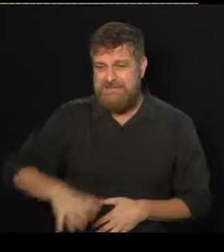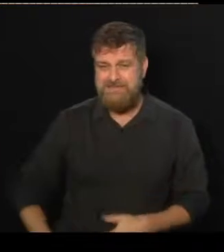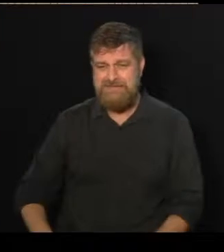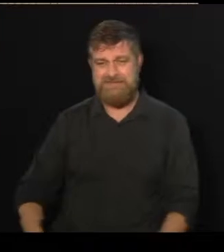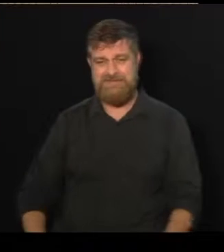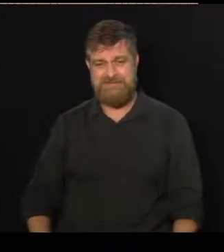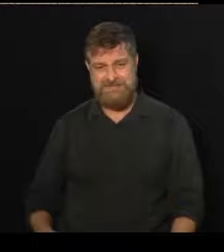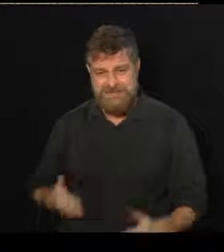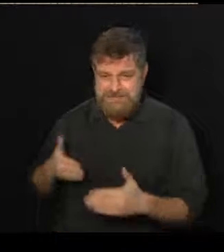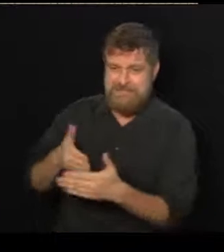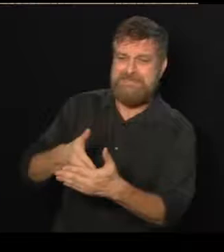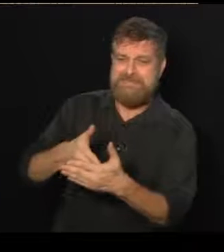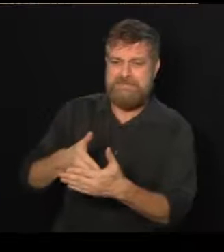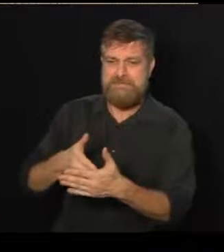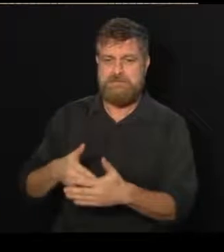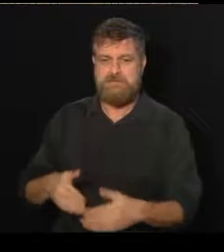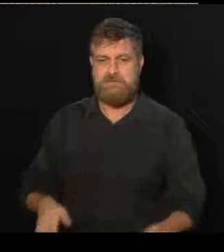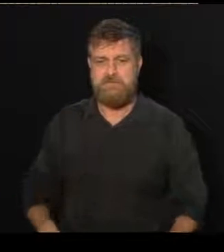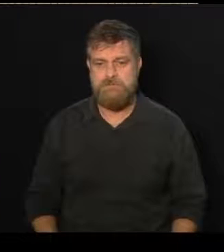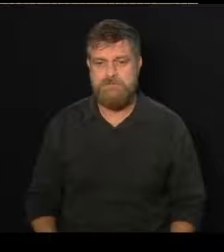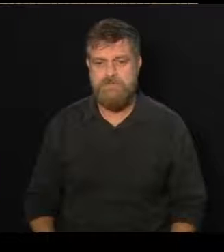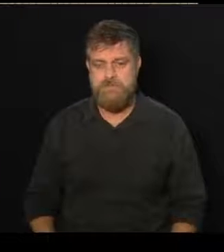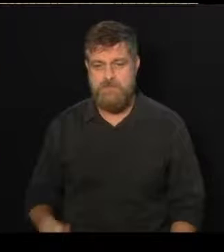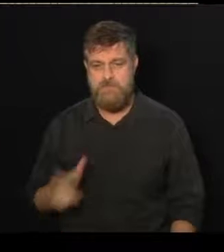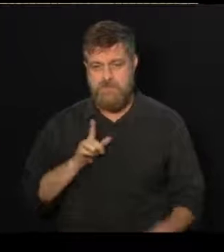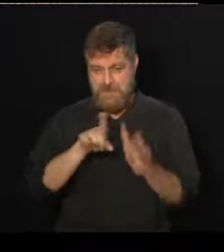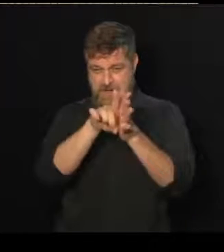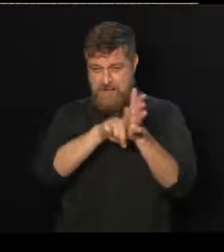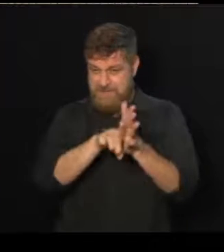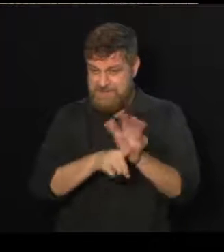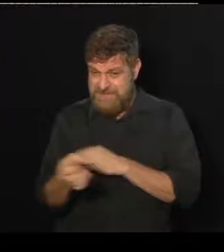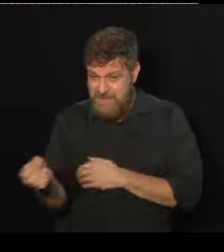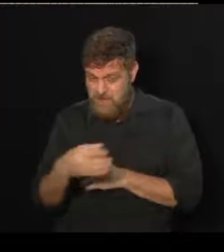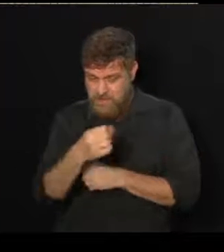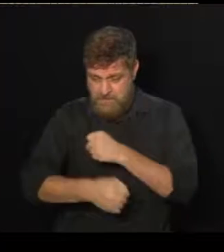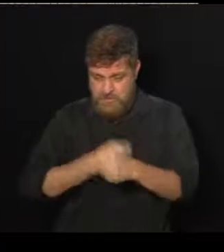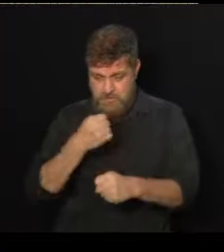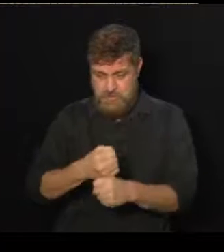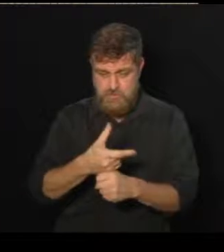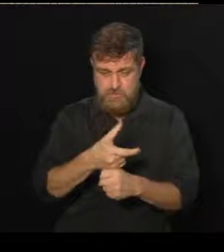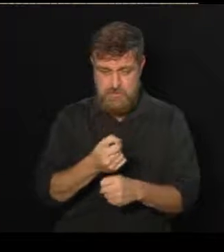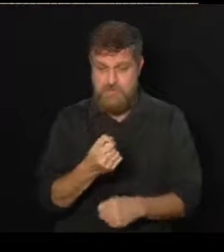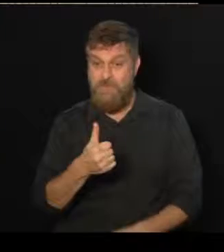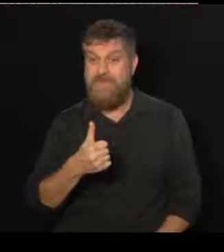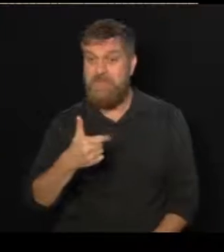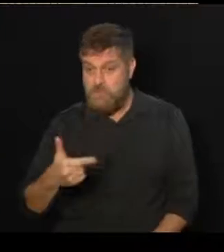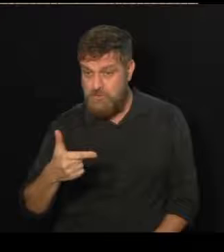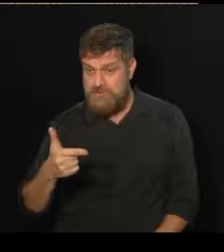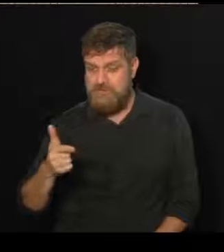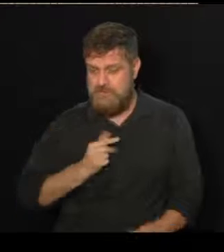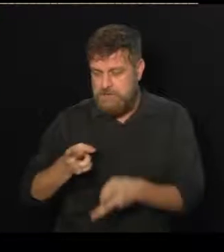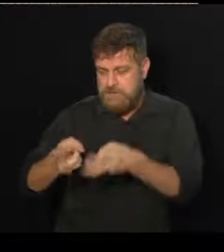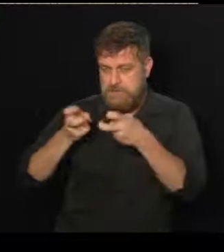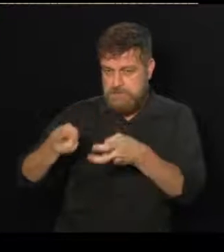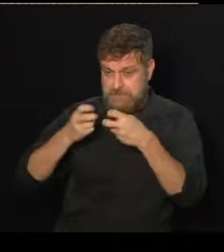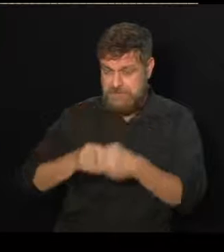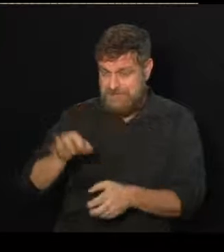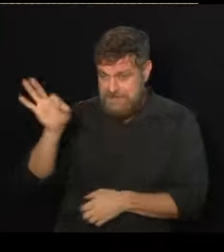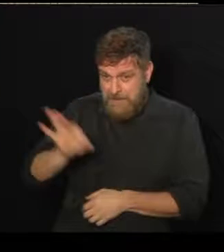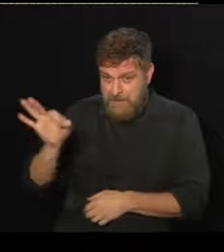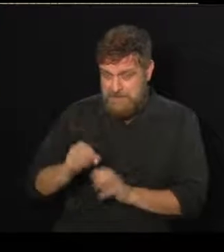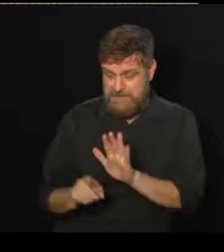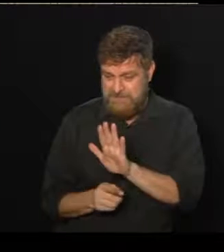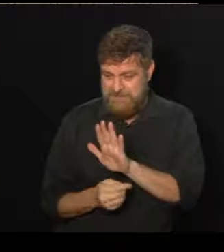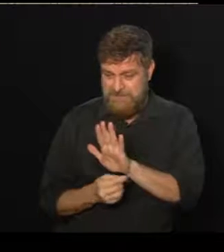incapacitante. Em um novo levantamento realizado em 2012, notou-se um consumo crescente do